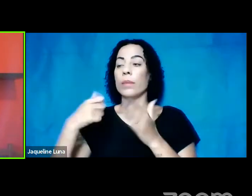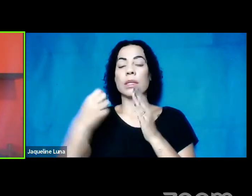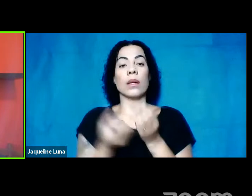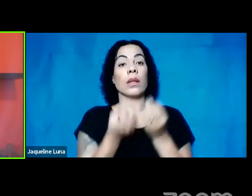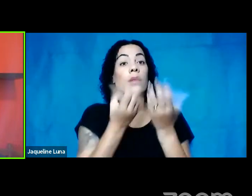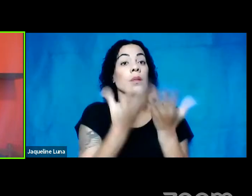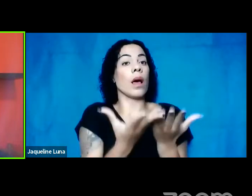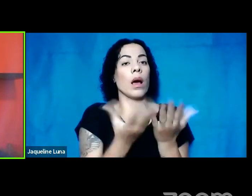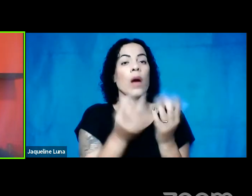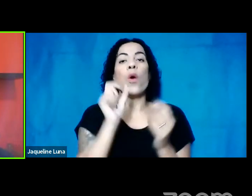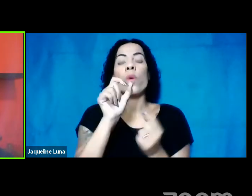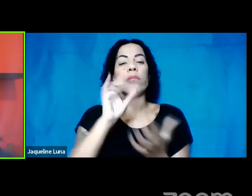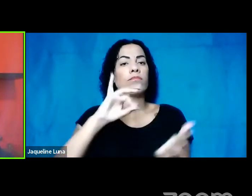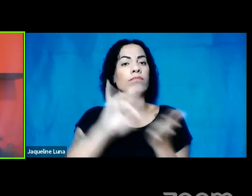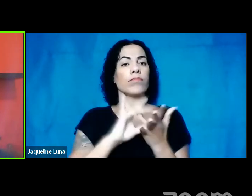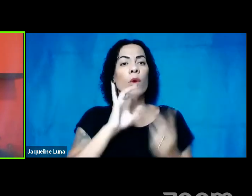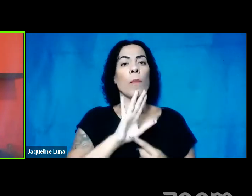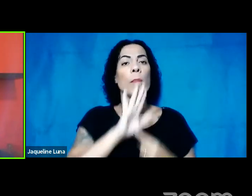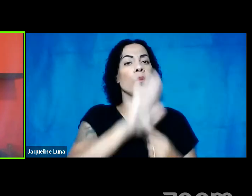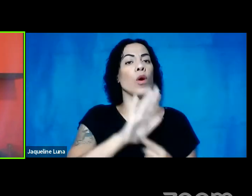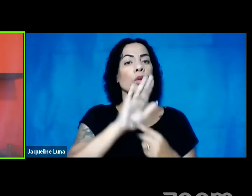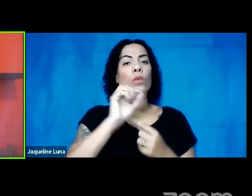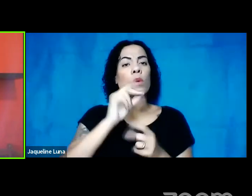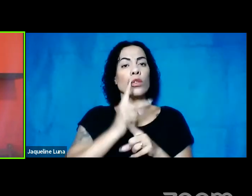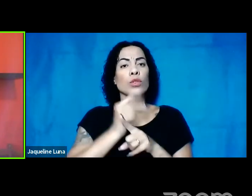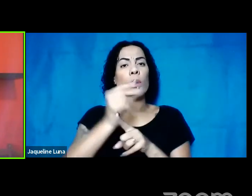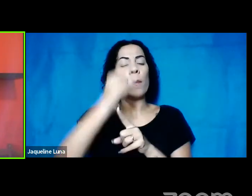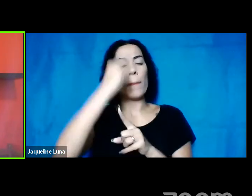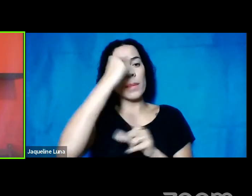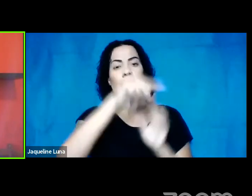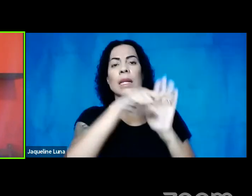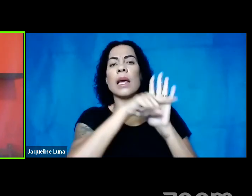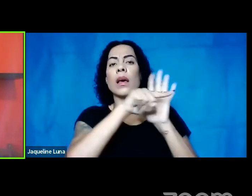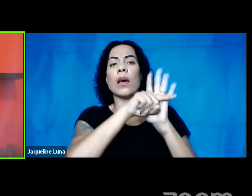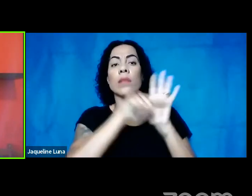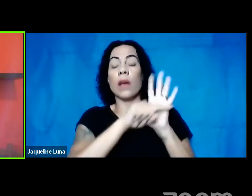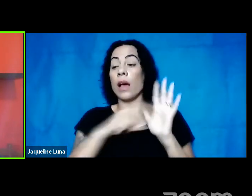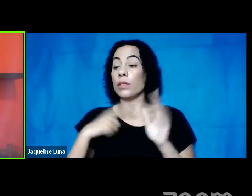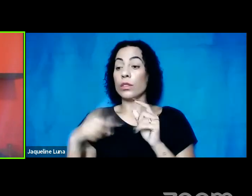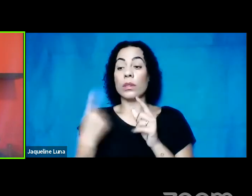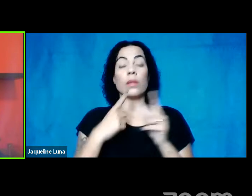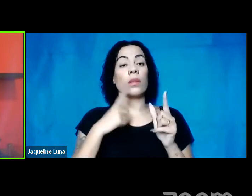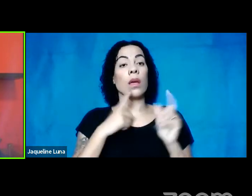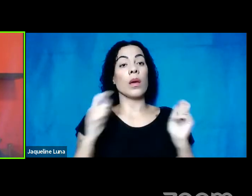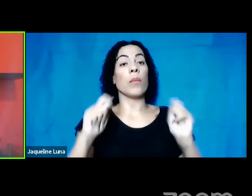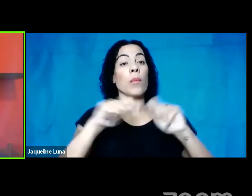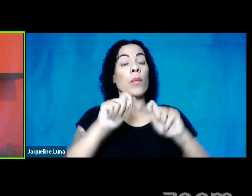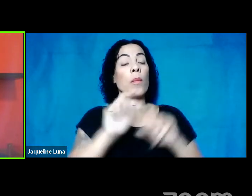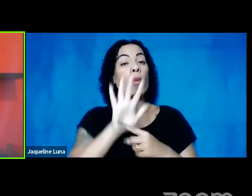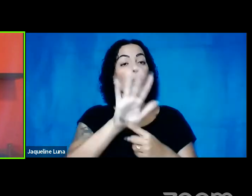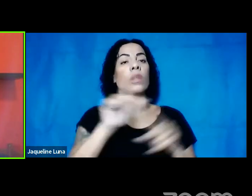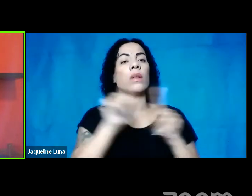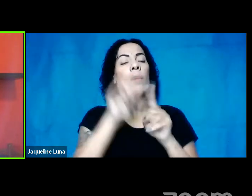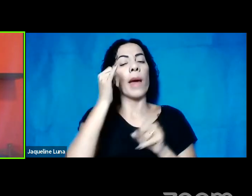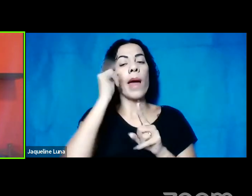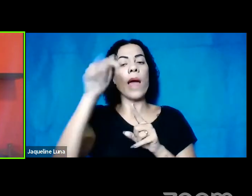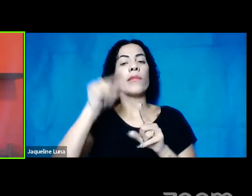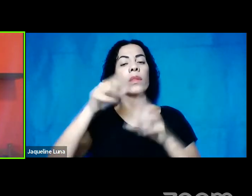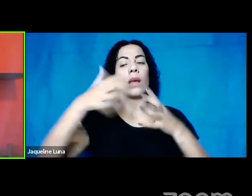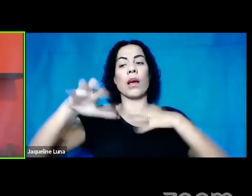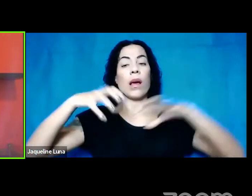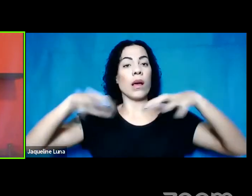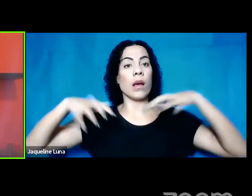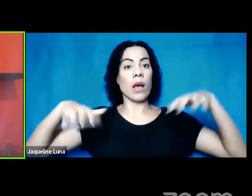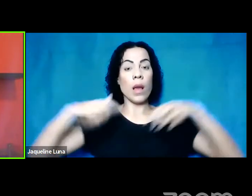mostrar como a superação desse SUS negativo de antes, mas também a superação dessa fragmentação que permanece, mesmo quando o